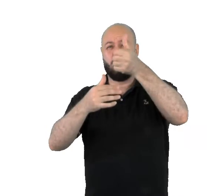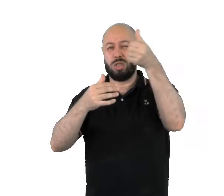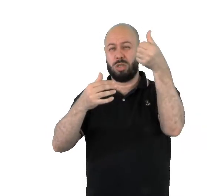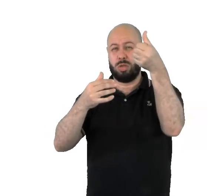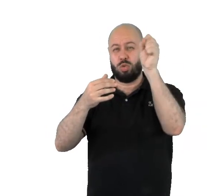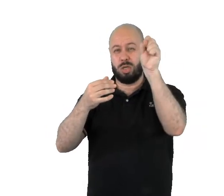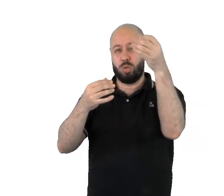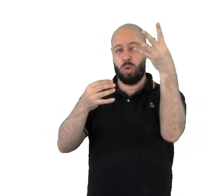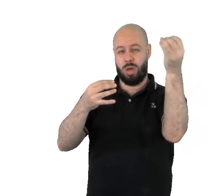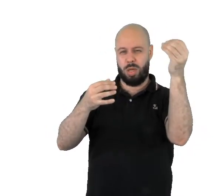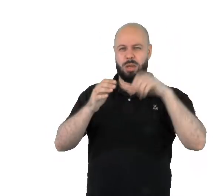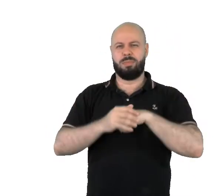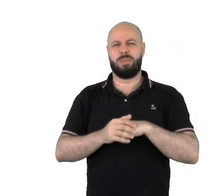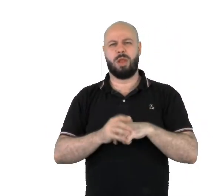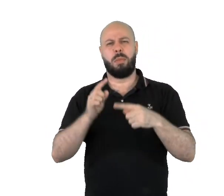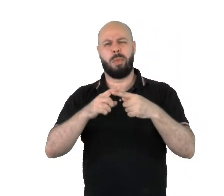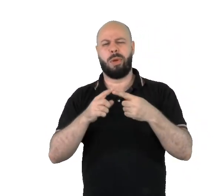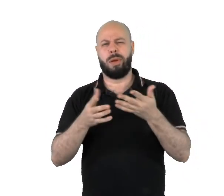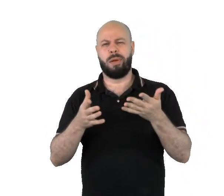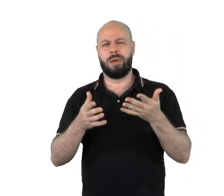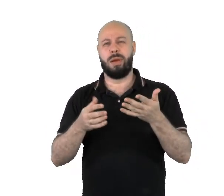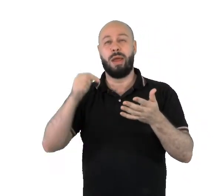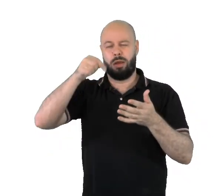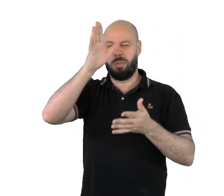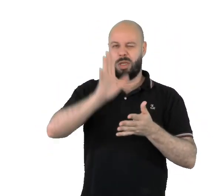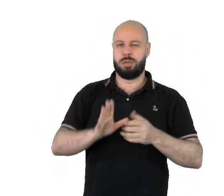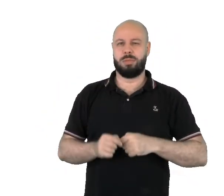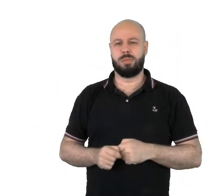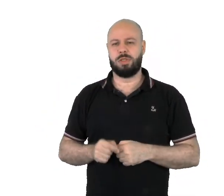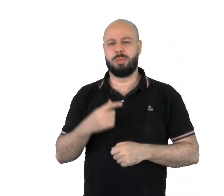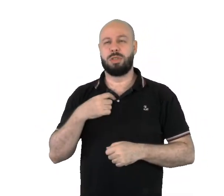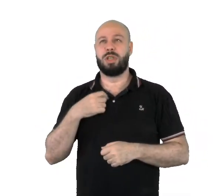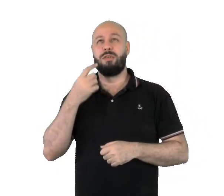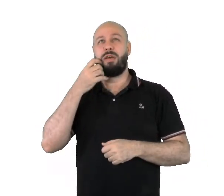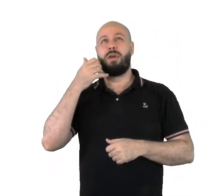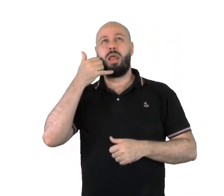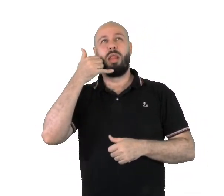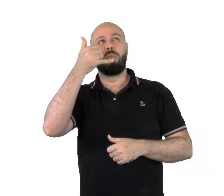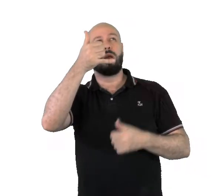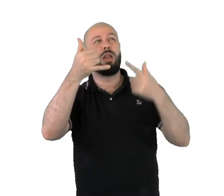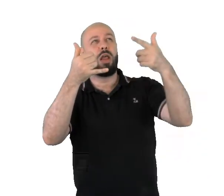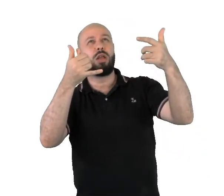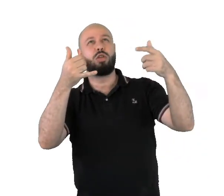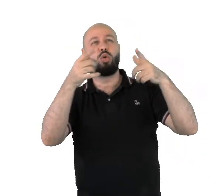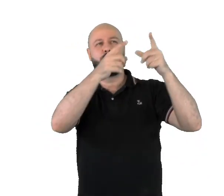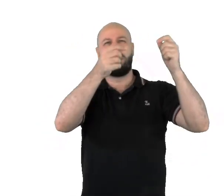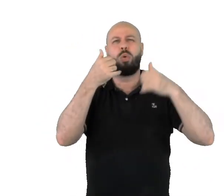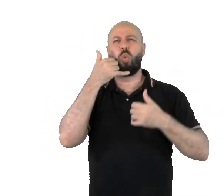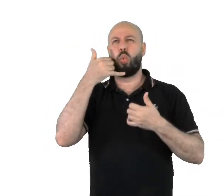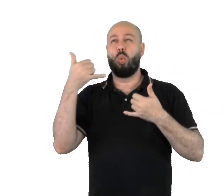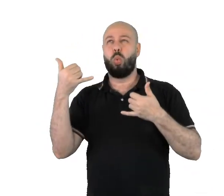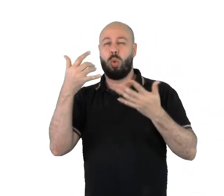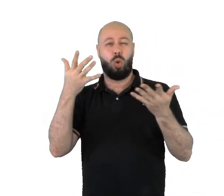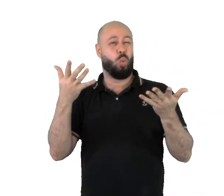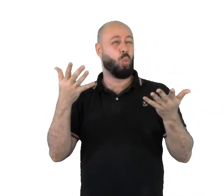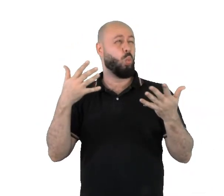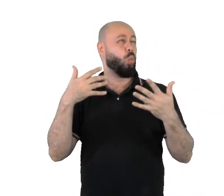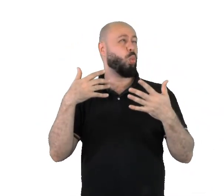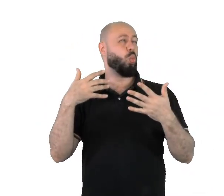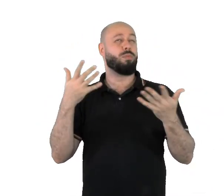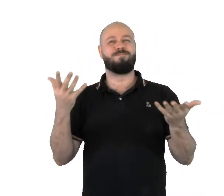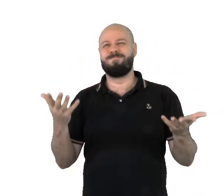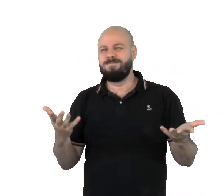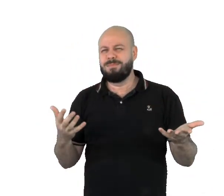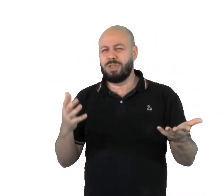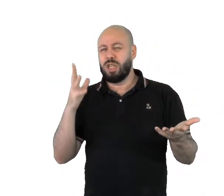1840. Por quê? Você está aqui no Brasil. Para você falar com alguém no Japão, pessoal, imagina o tanto que